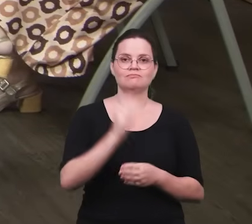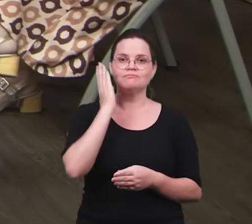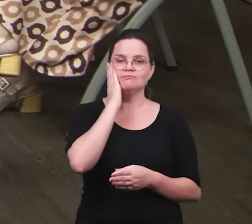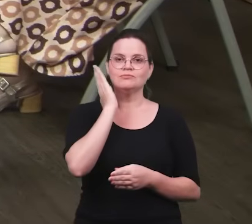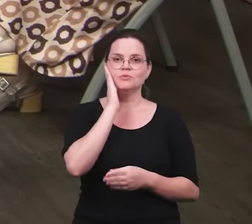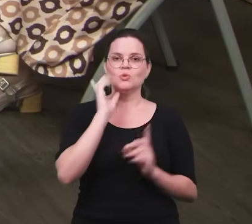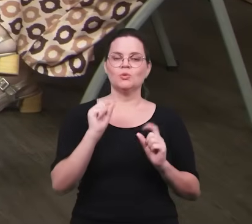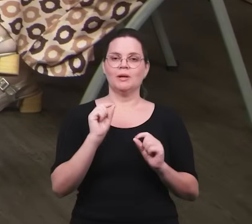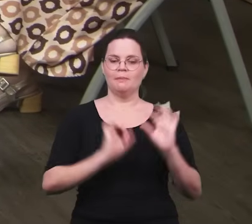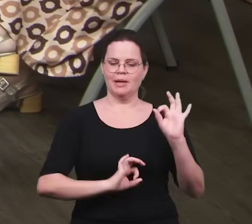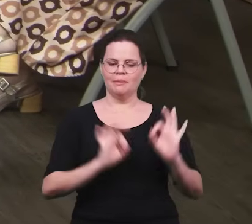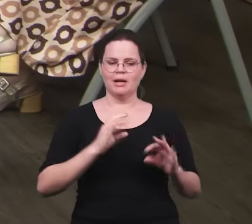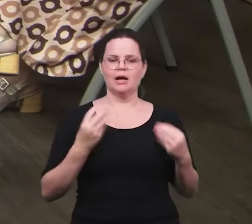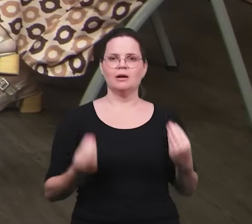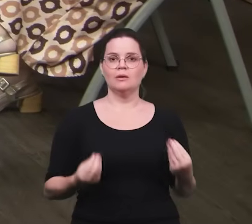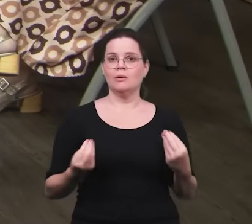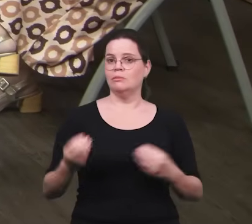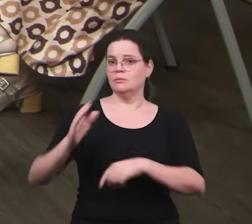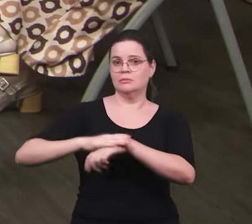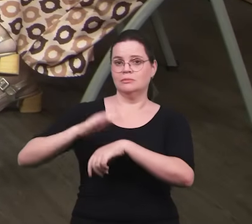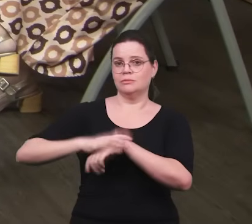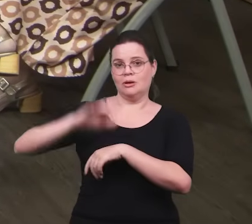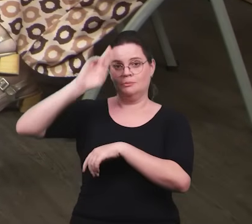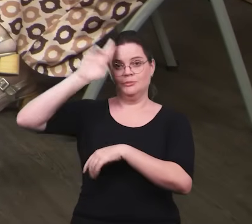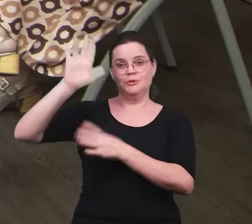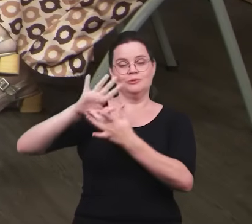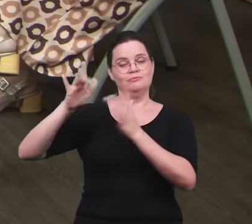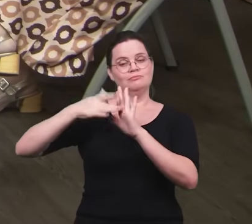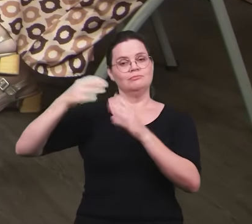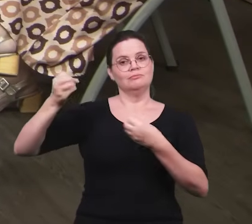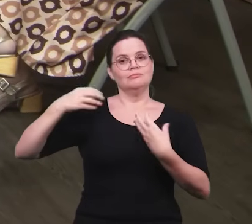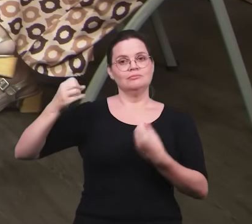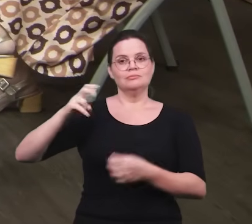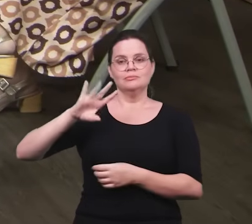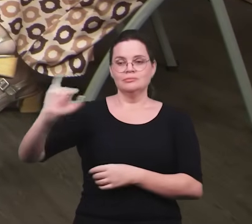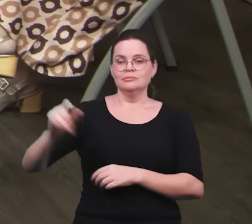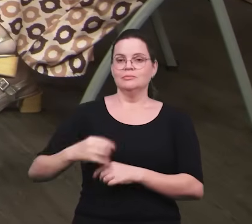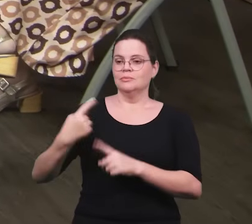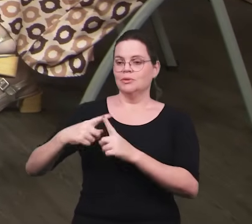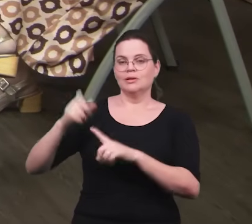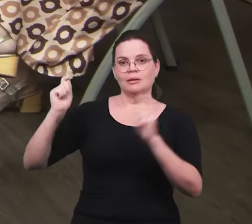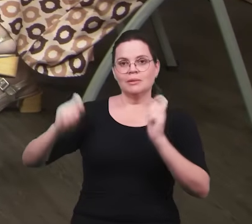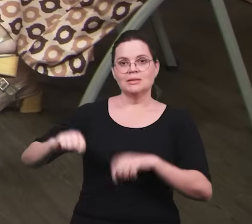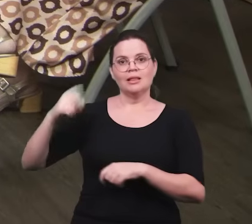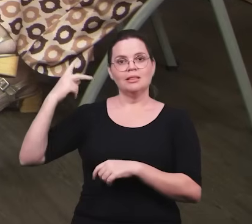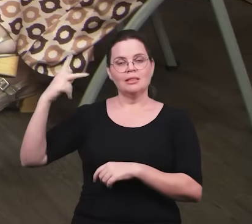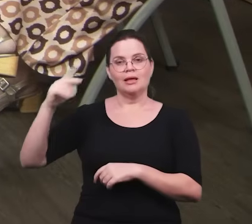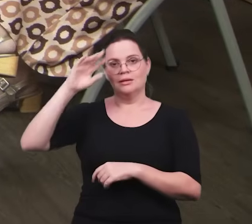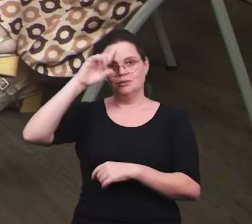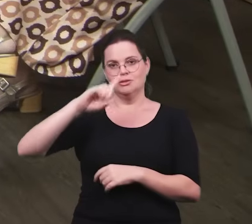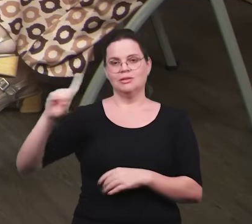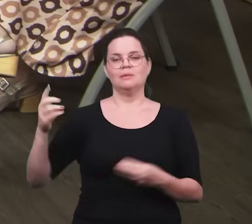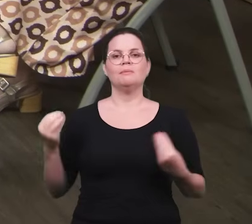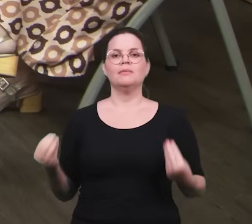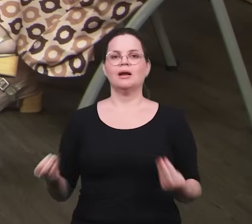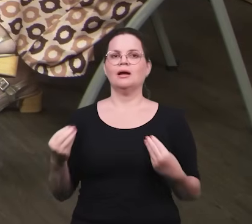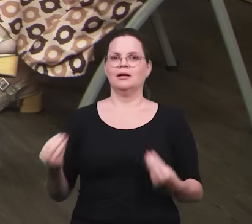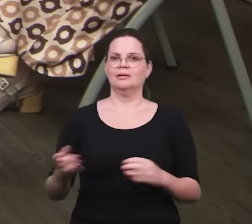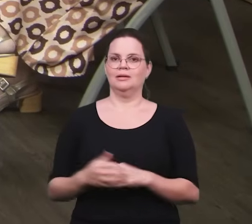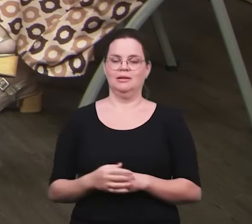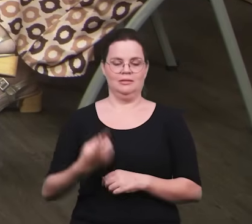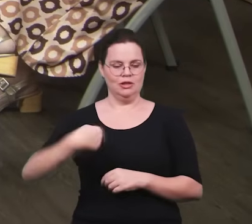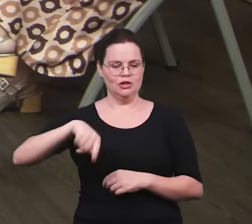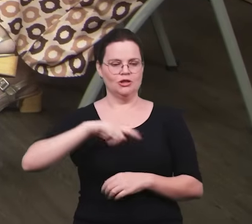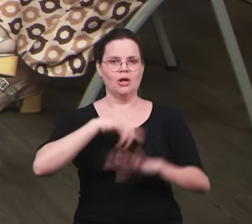usar o preparo que vem do próprio Senhor Jesus, a capacidade que vem de Deus para que você possa levar